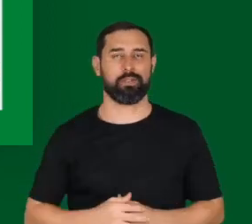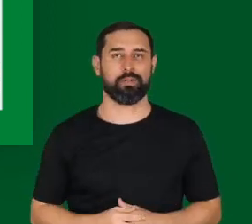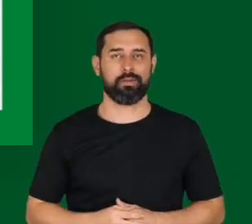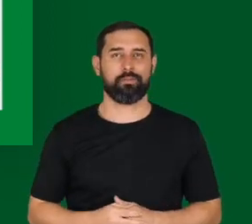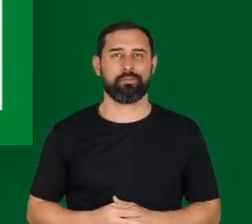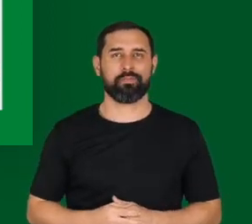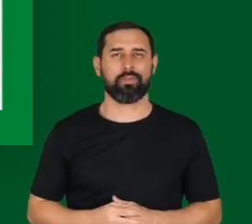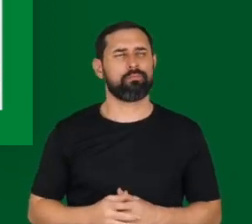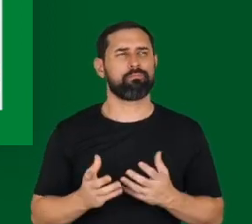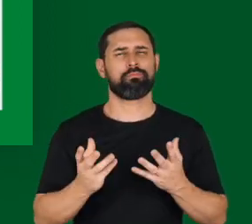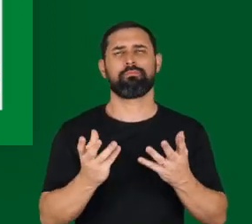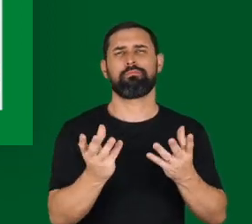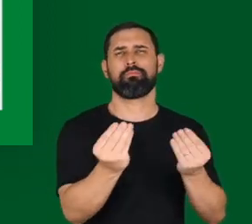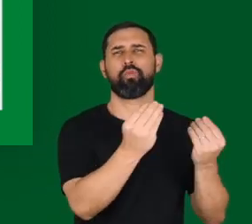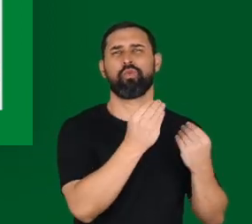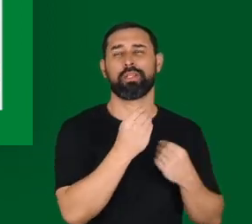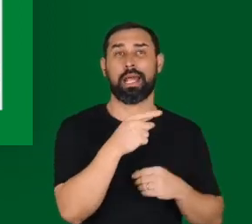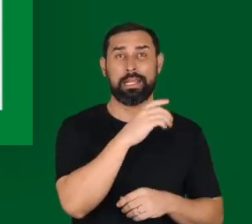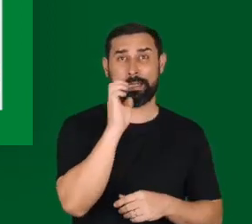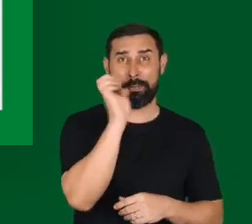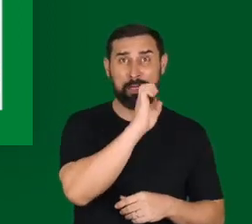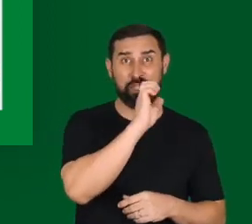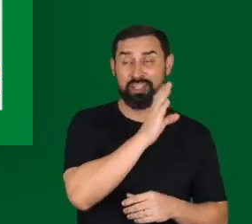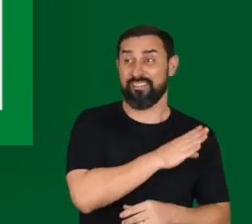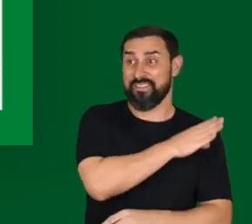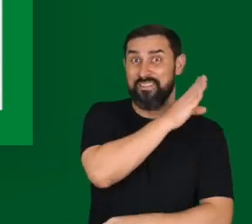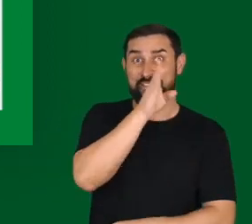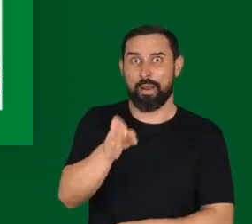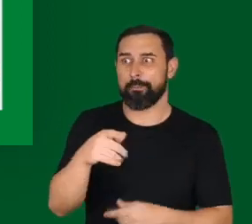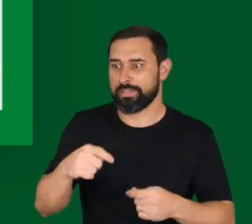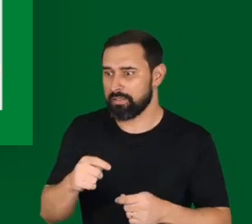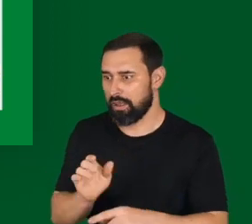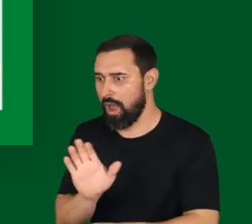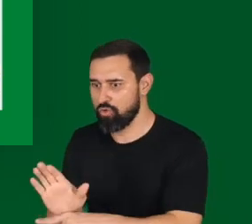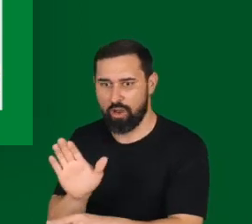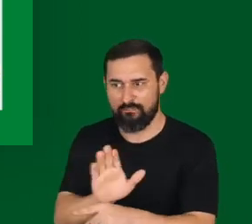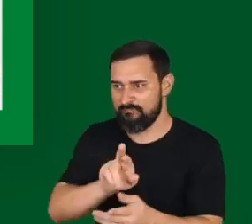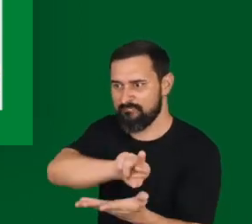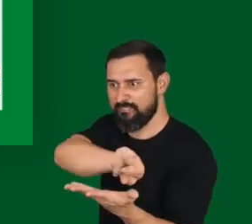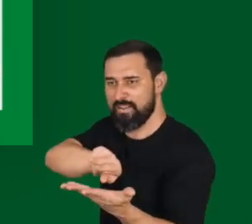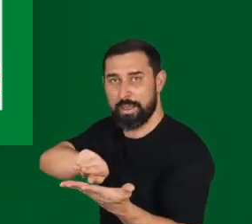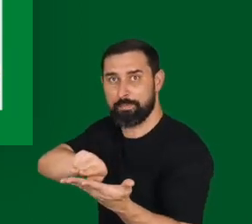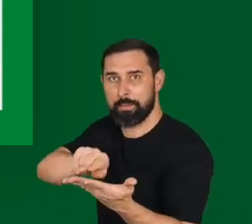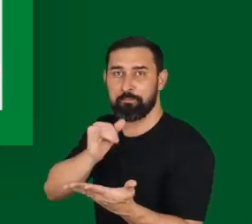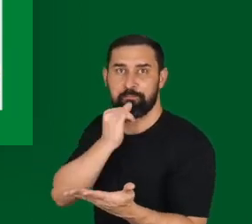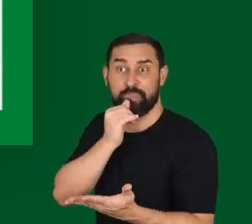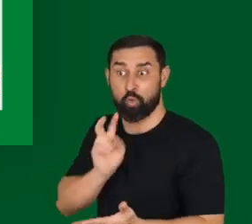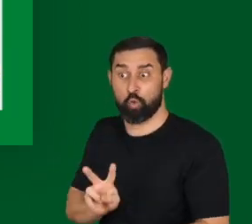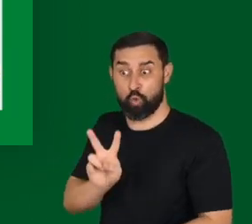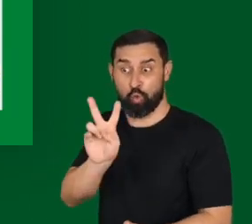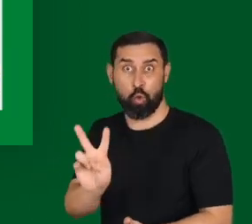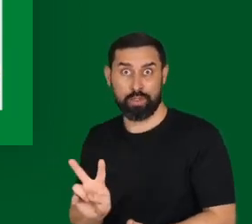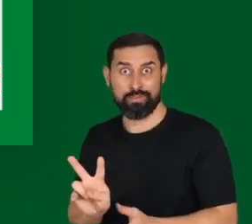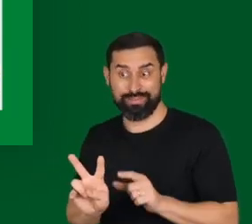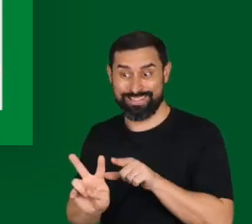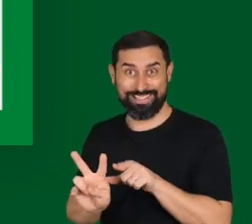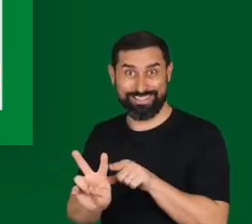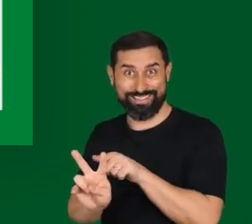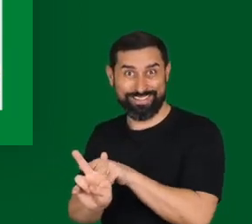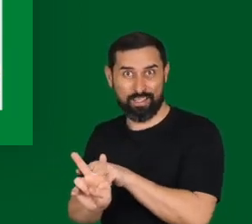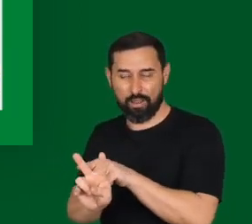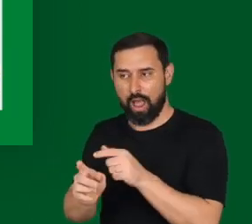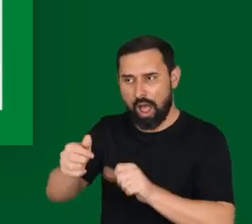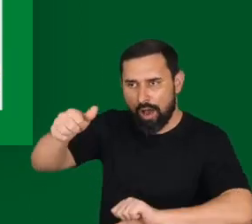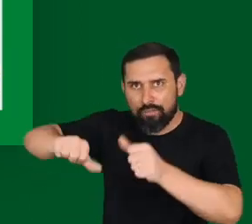que, se tratando de vários socorristas, né, a gente vai fazer várias coisas simultaneamente. Então, enquanto 2 ele